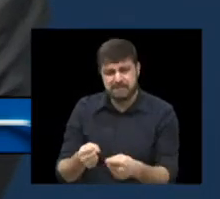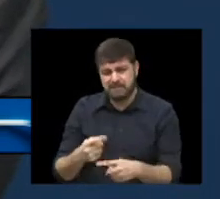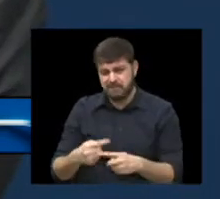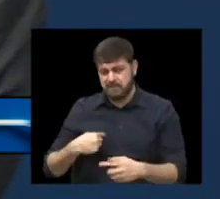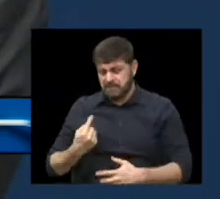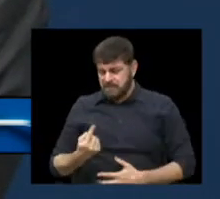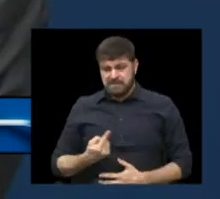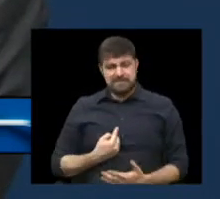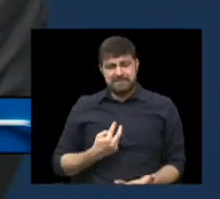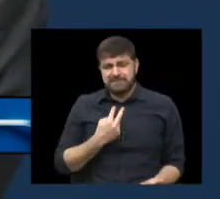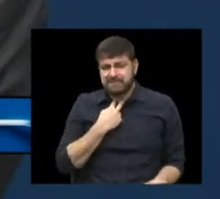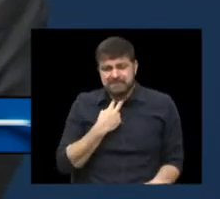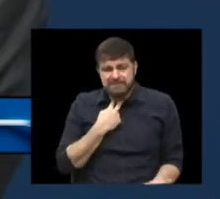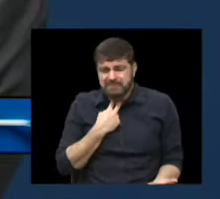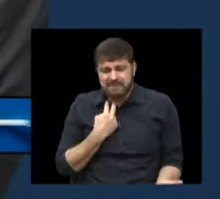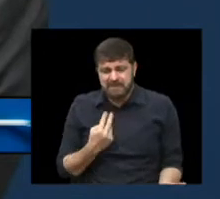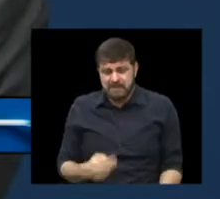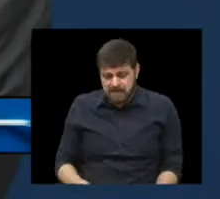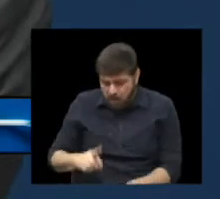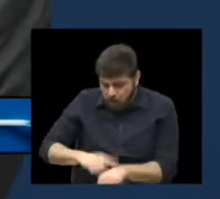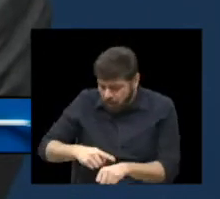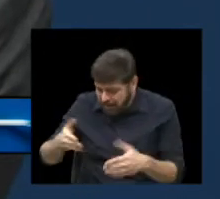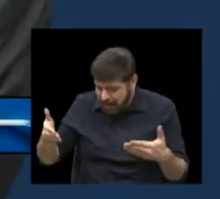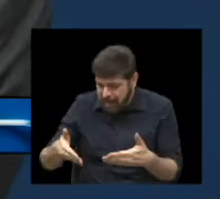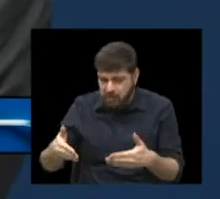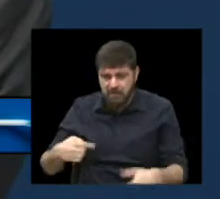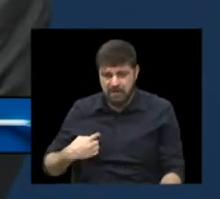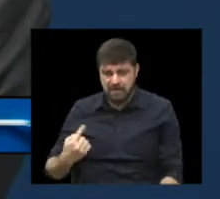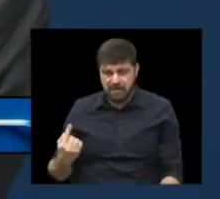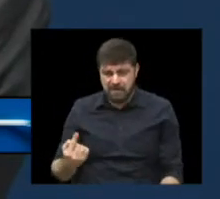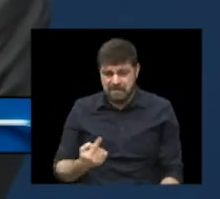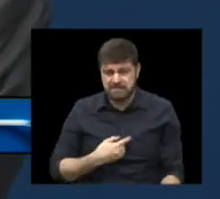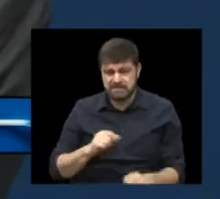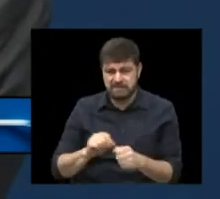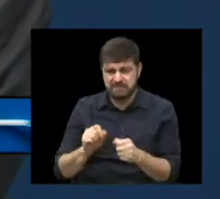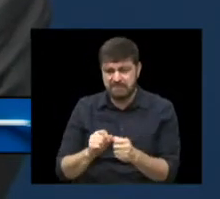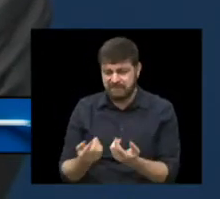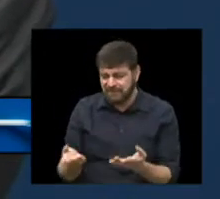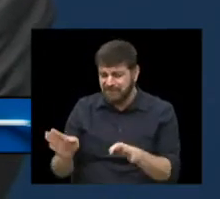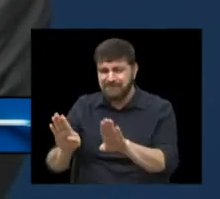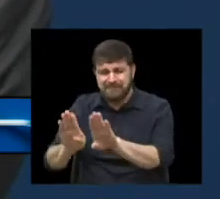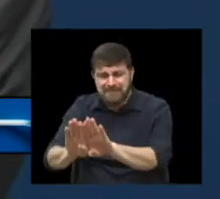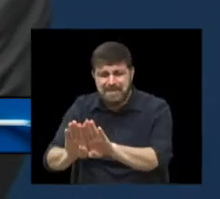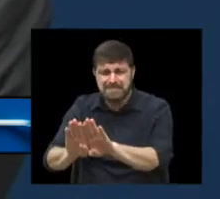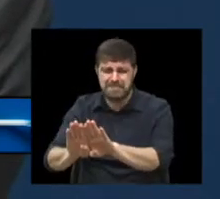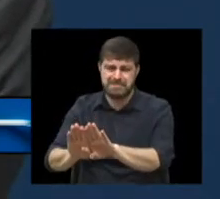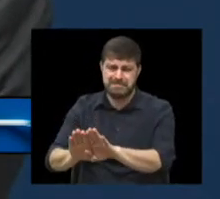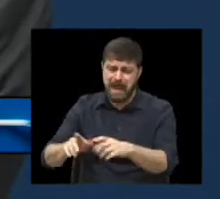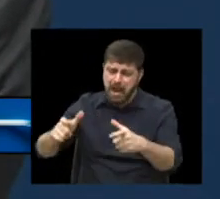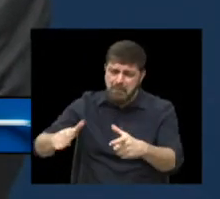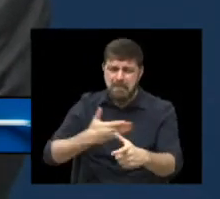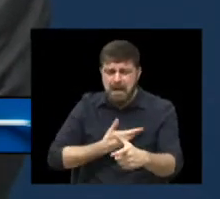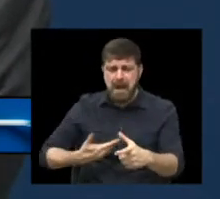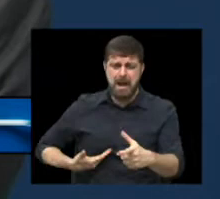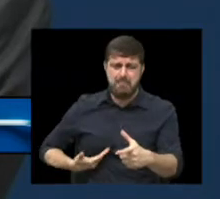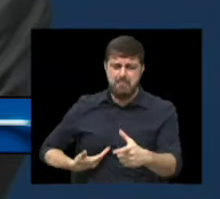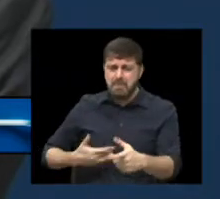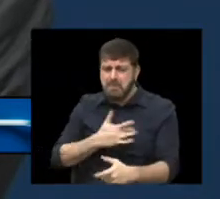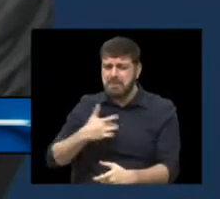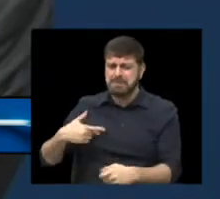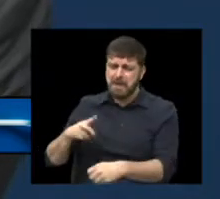gente não pode pensar, nesse momento, caminhar no sentido de fechamento de equipamentos de saúde,